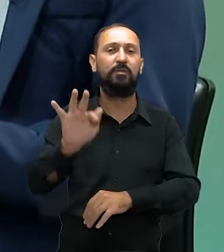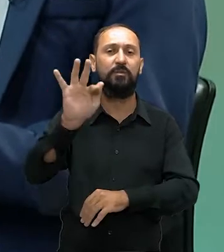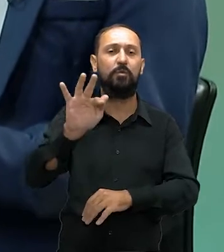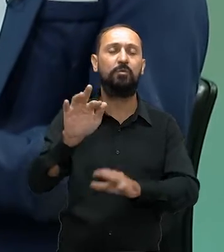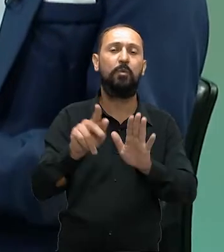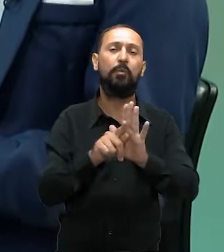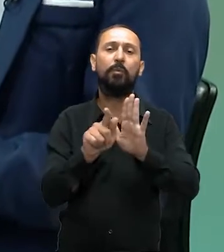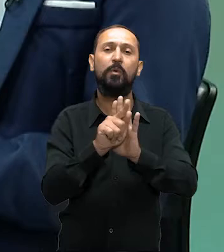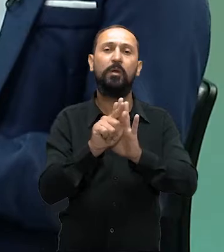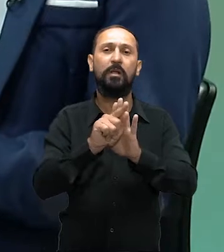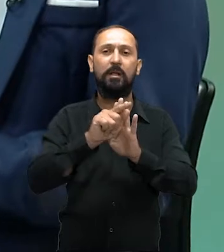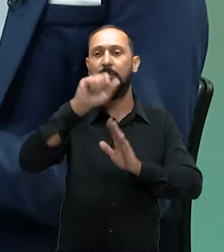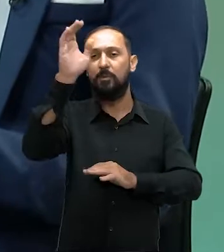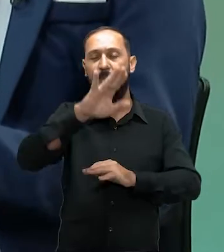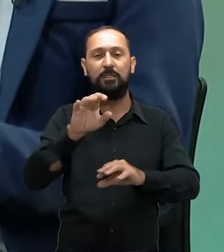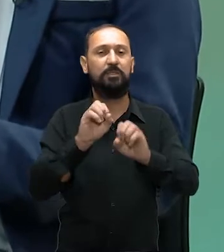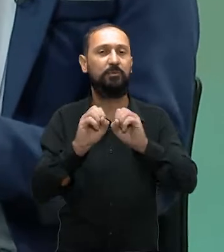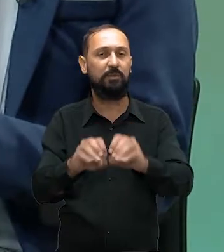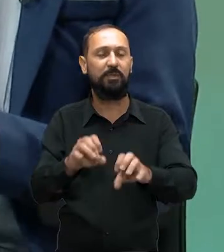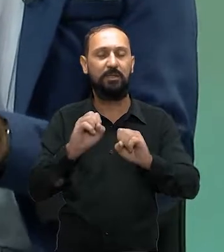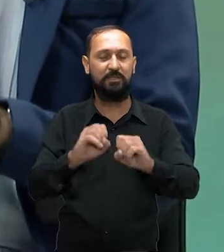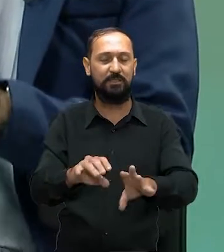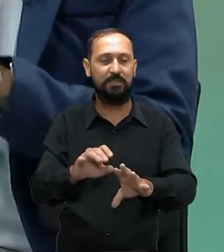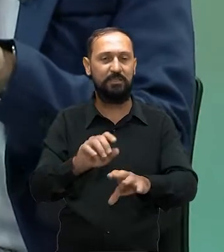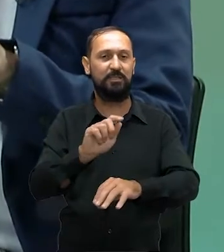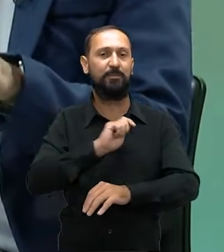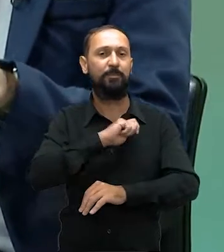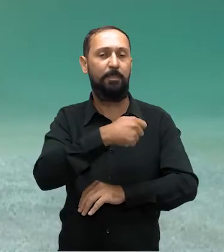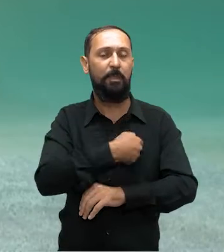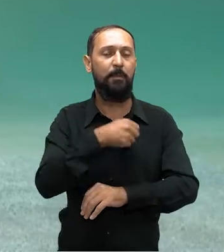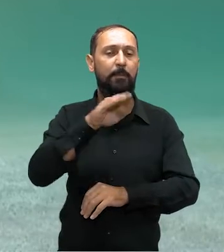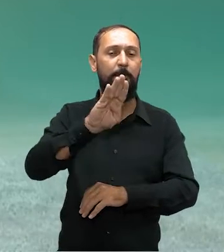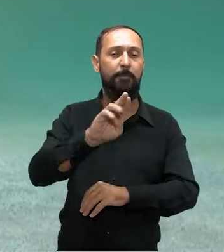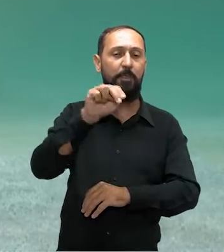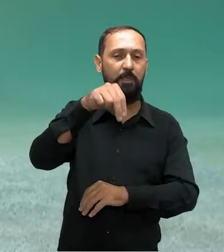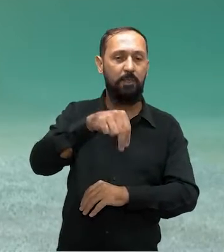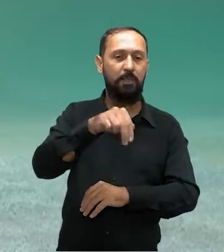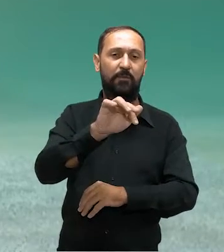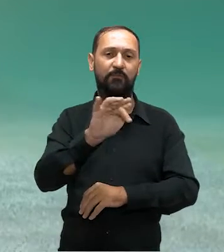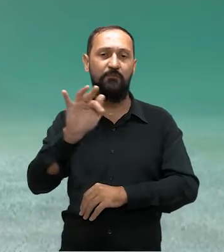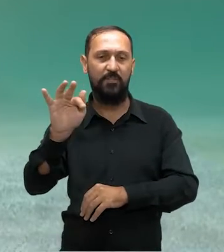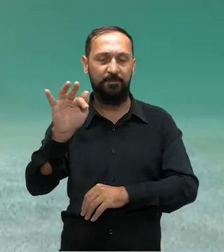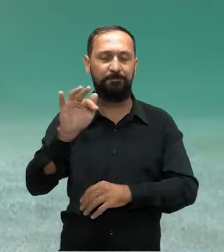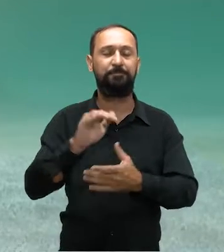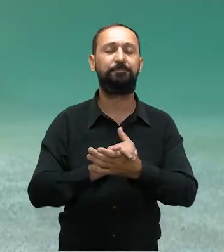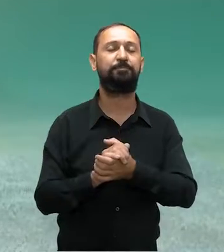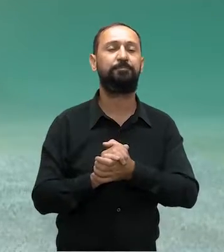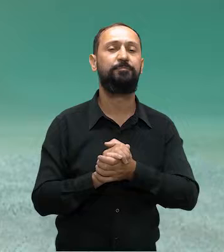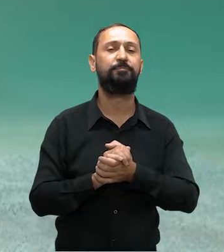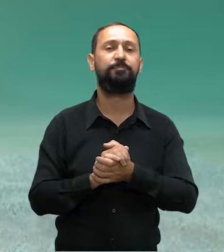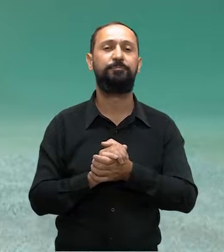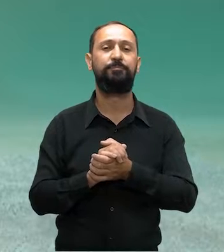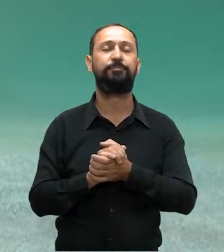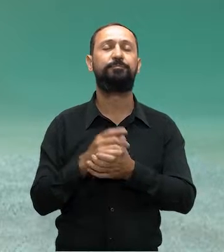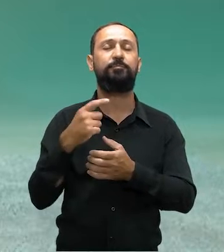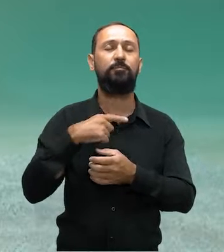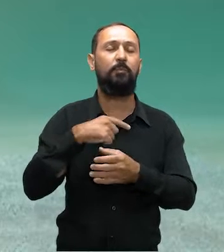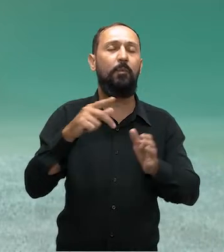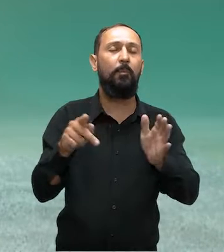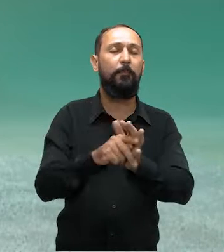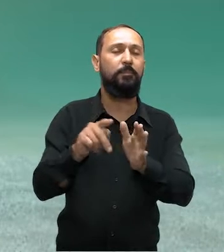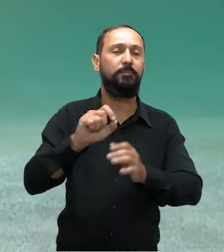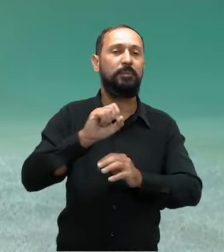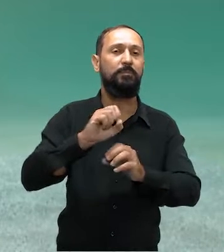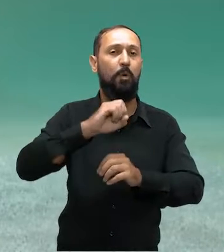fiscal através do Programa Nacional de Educação Fiscal, que é o PNEF. PNEF. Essa sigla representa? Representa o